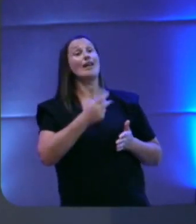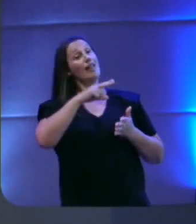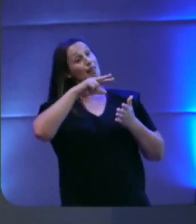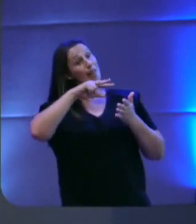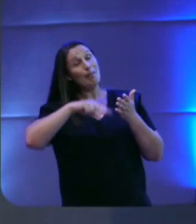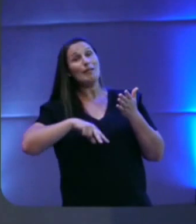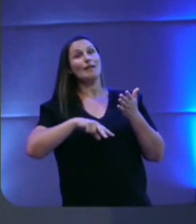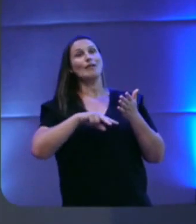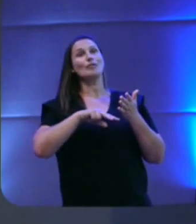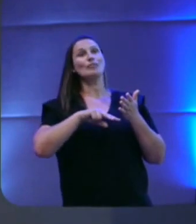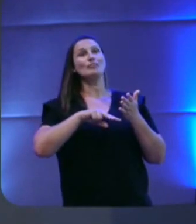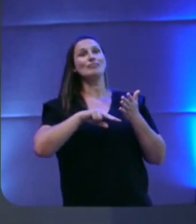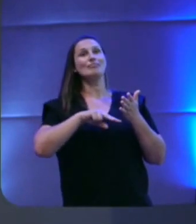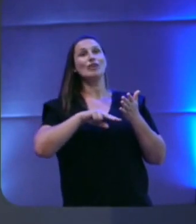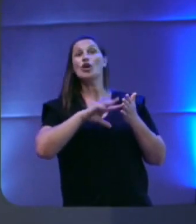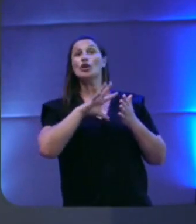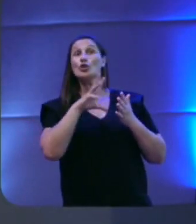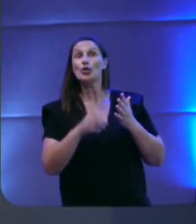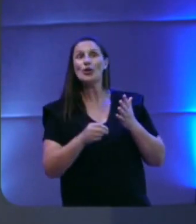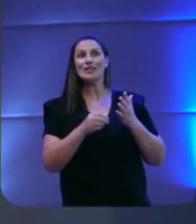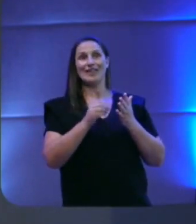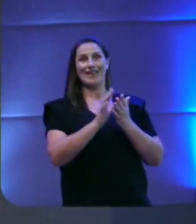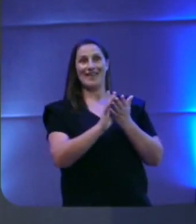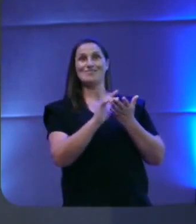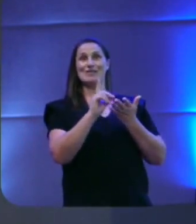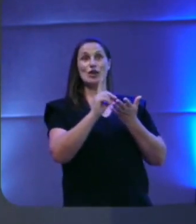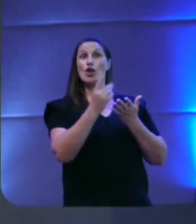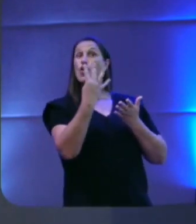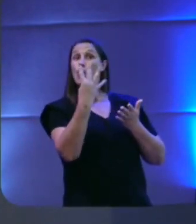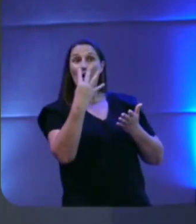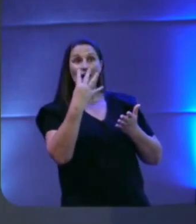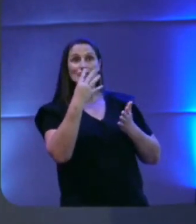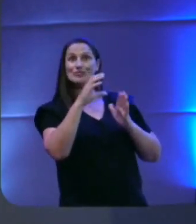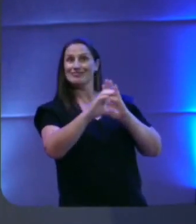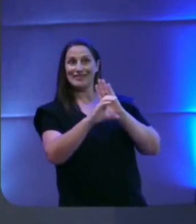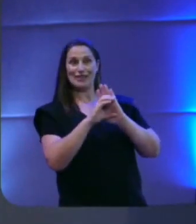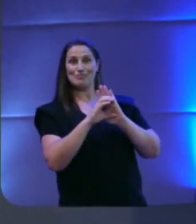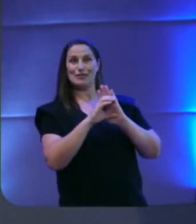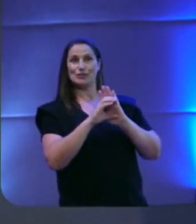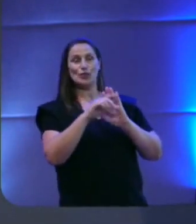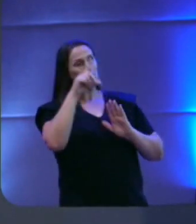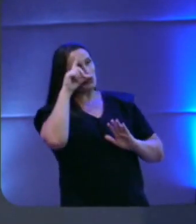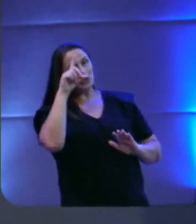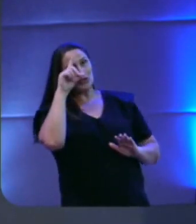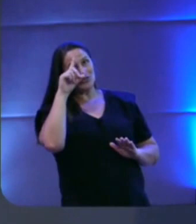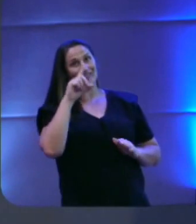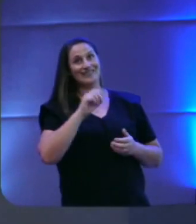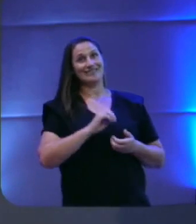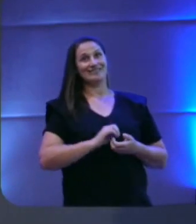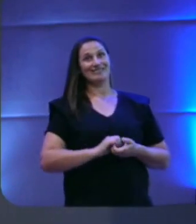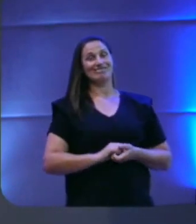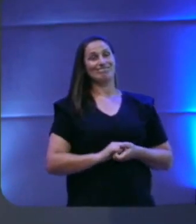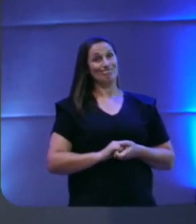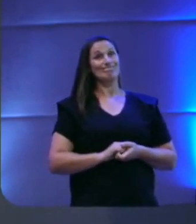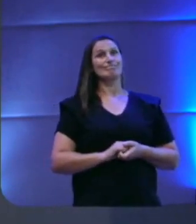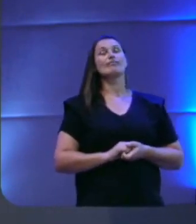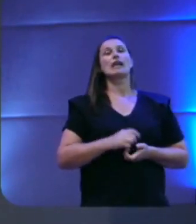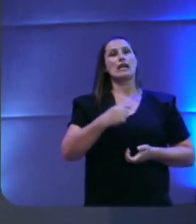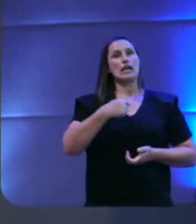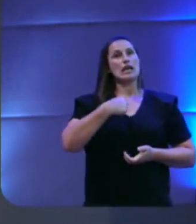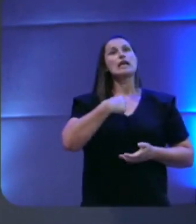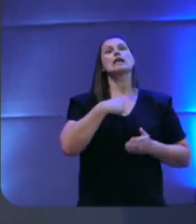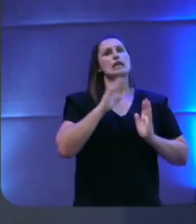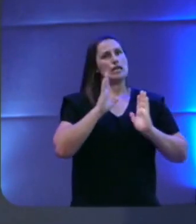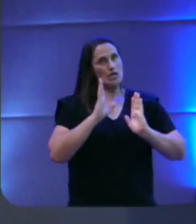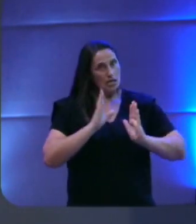toda? Sabia disso? 4 capítulos. 4 capítulos por dia. Eu tenho feito no último ano, e vou continuar nesse ano, tenho feito